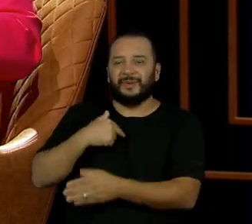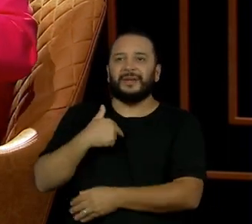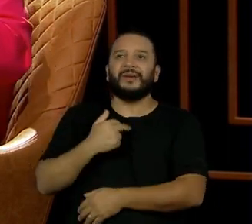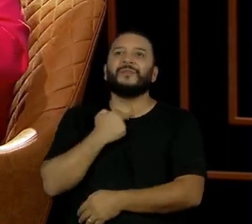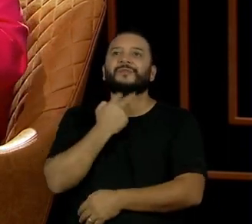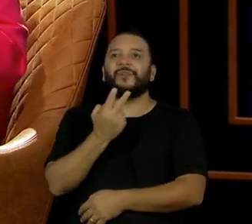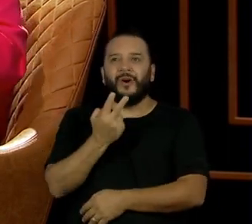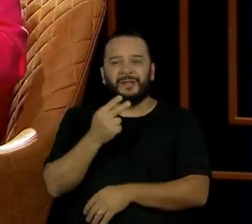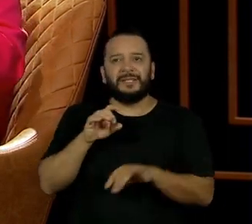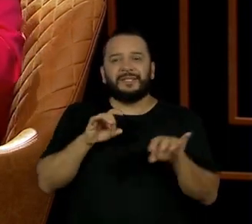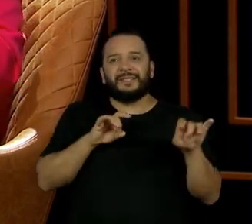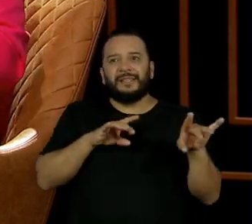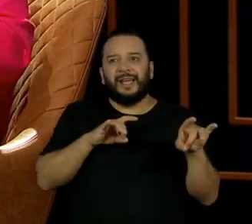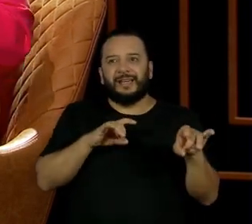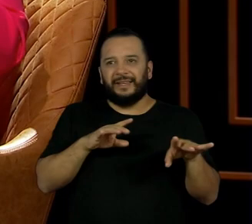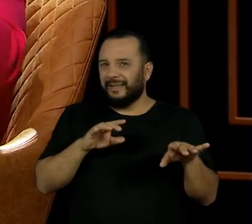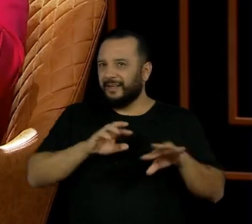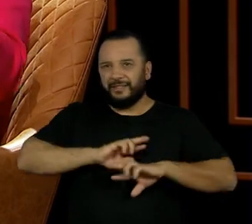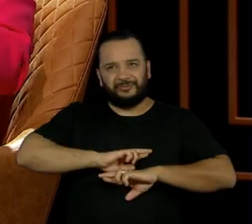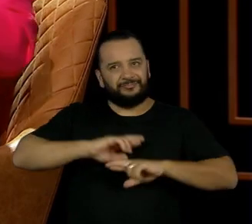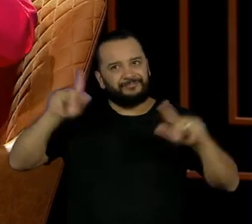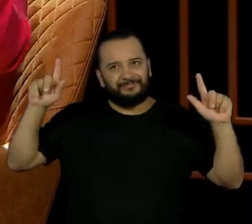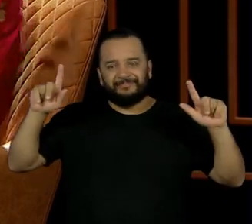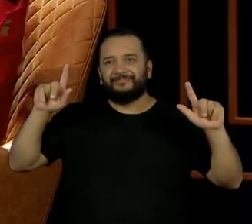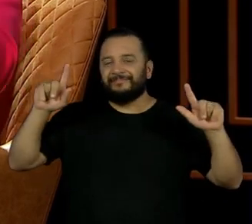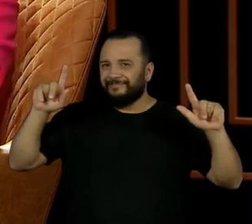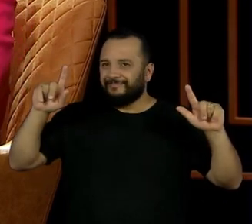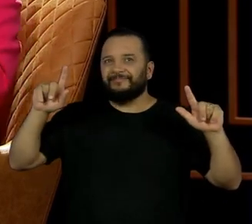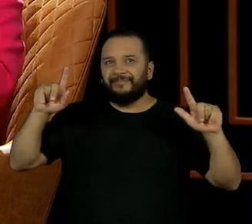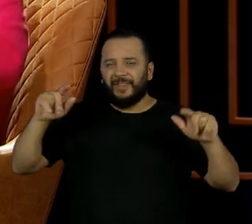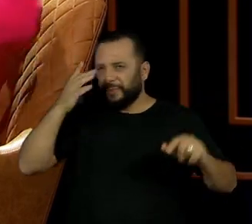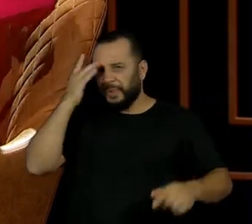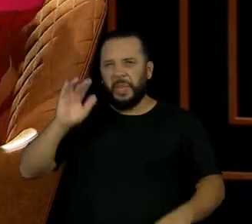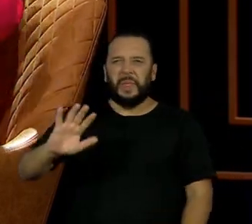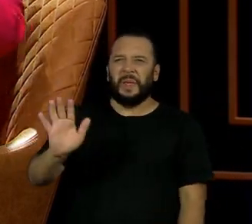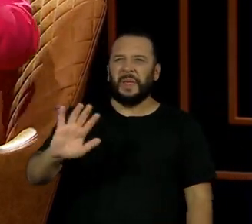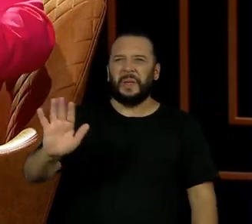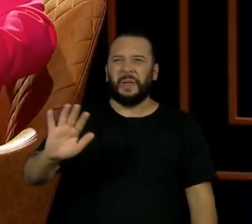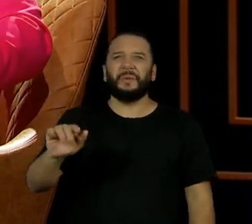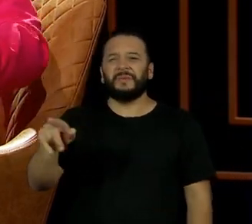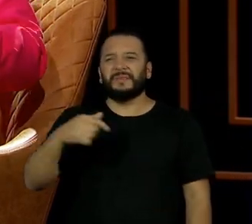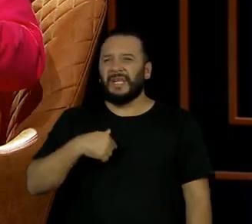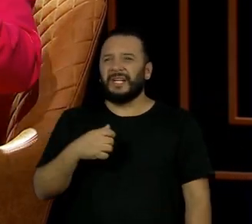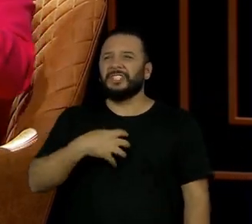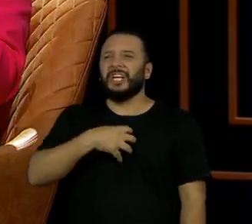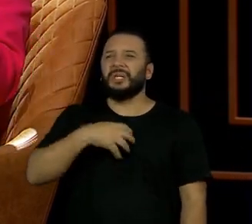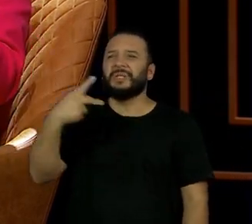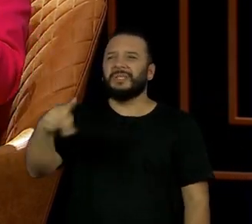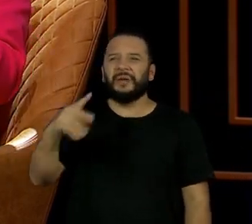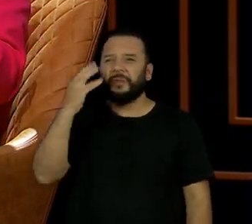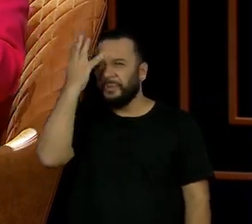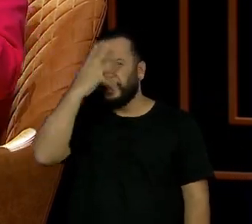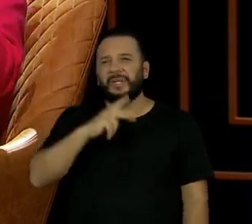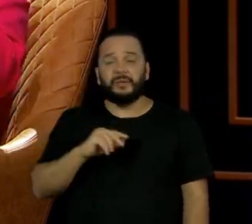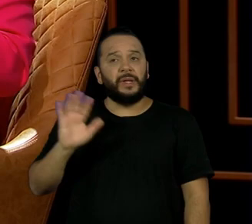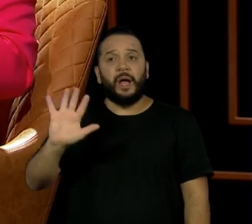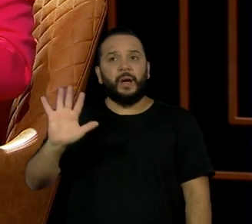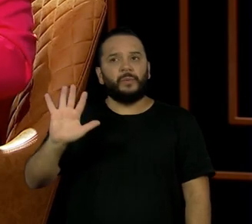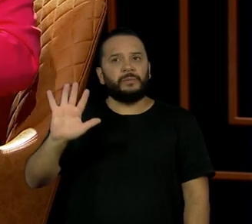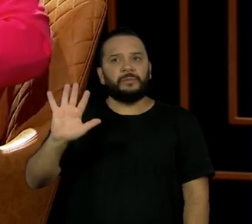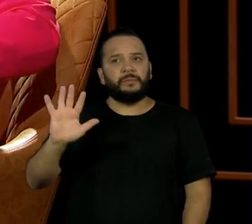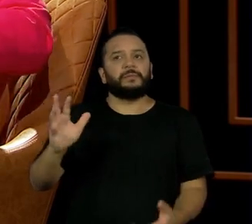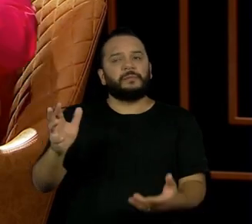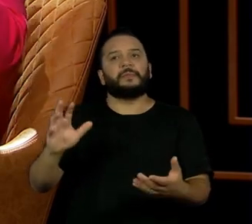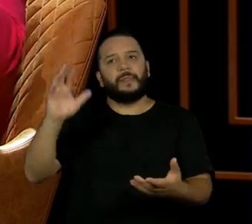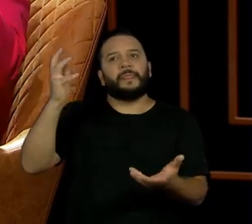aprender essa técnica do Belt inicialmente todo mundo não diz que tá cantando é lindo eu falei olha